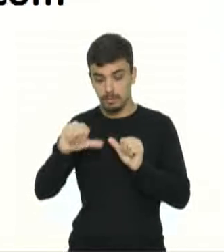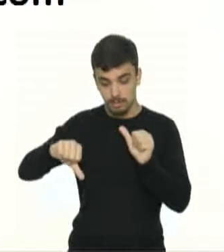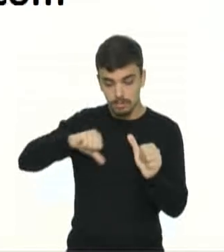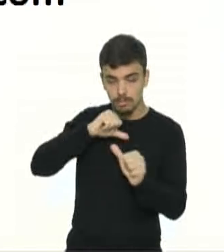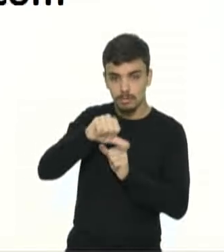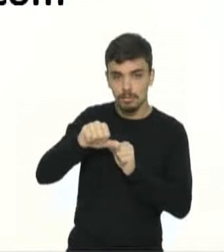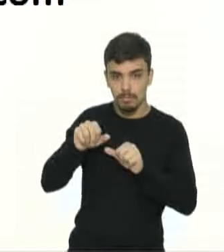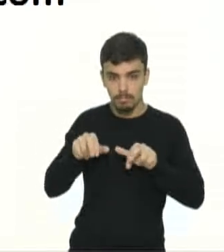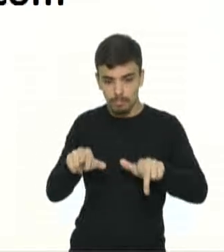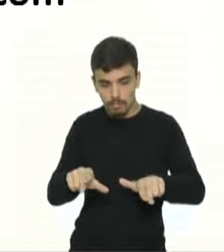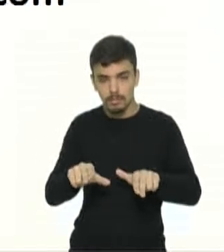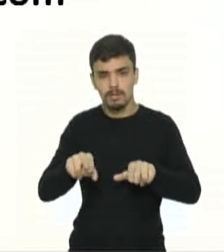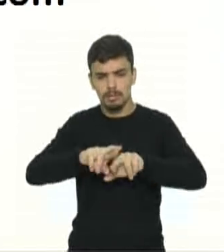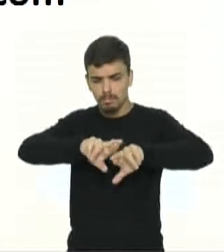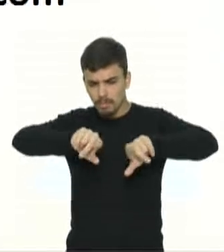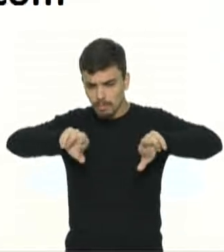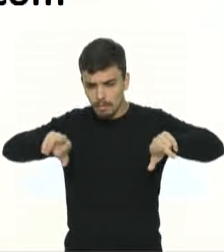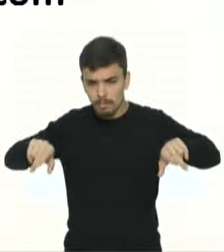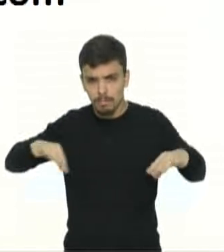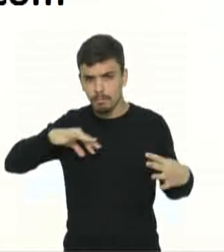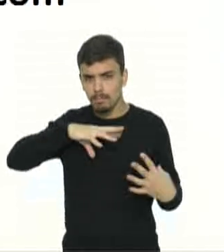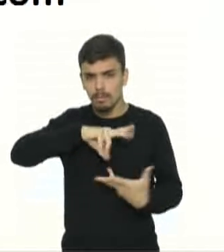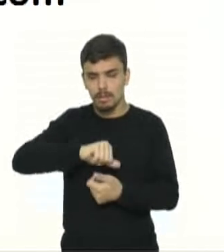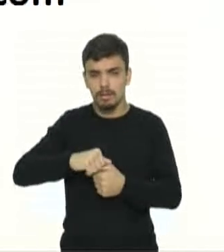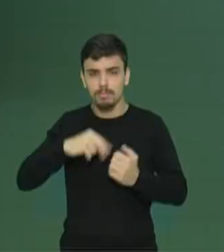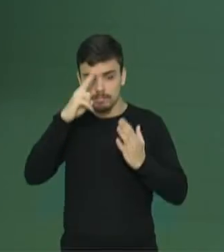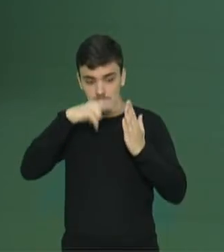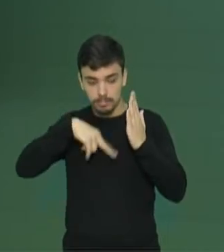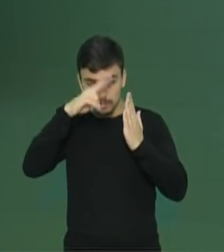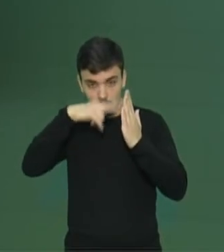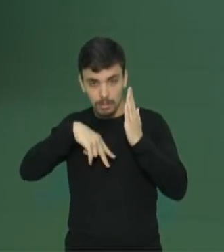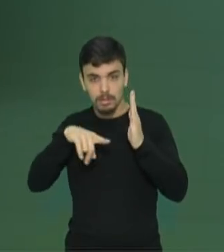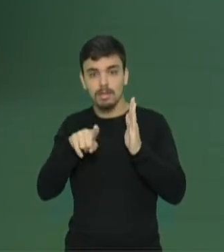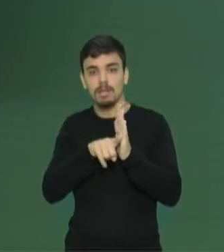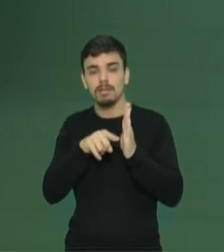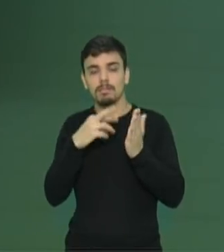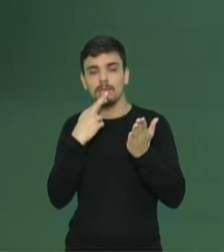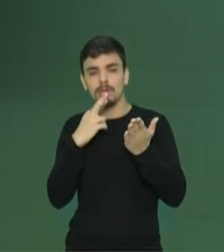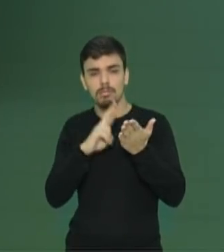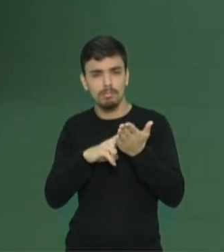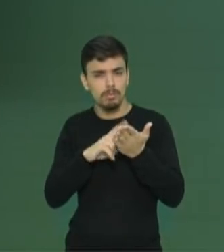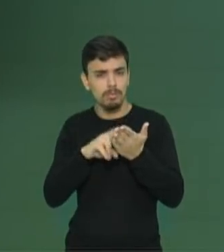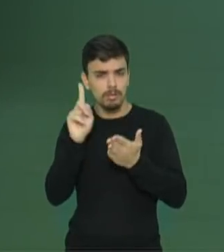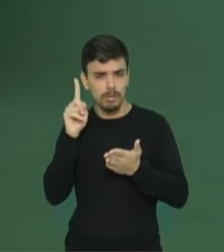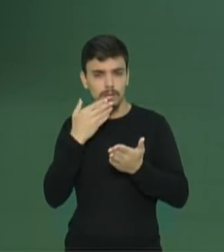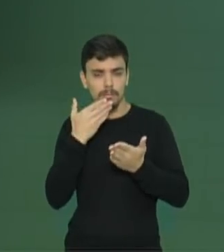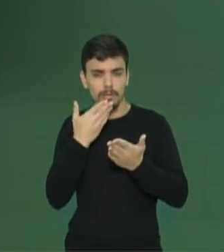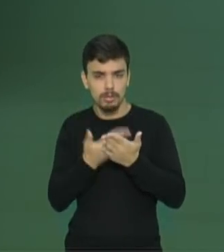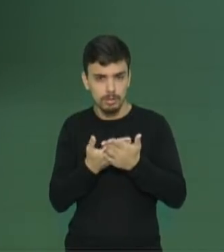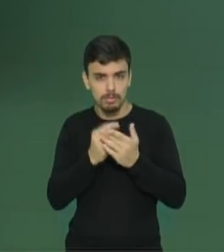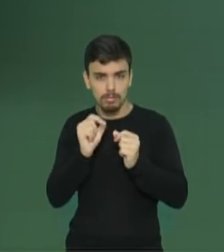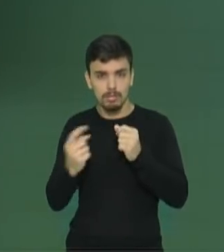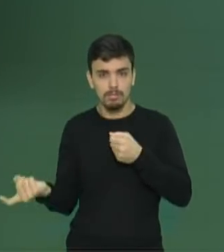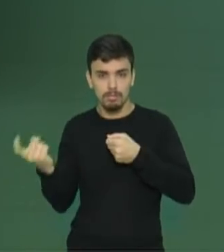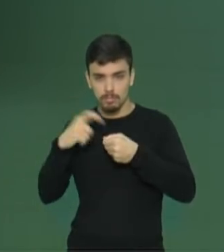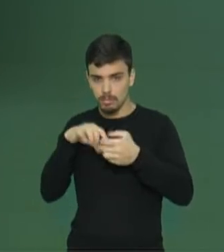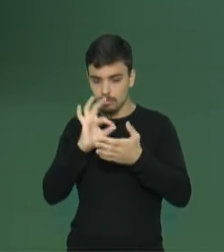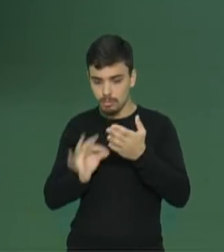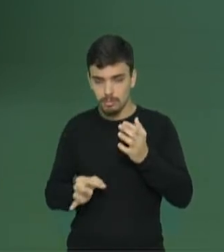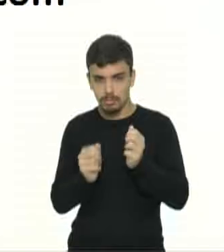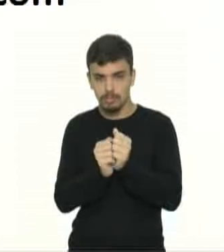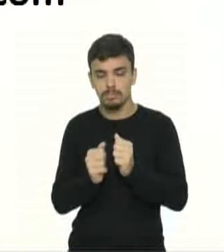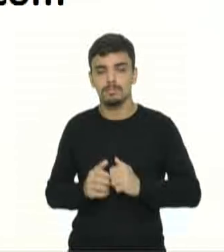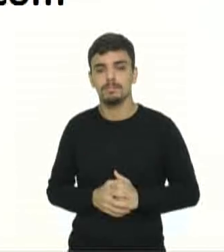tornasse o mais diversificado do planeta. Então você vai anotar, você vai responder isso aqui que é pedido e eu já retorno com a correção.